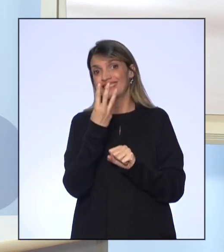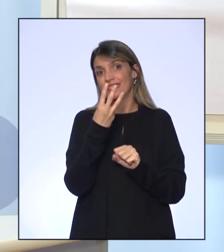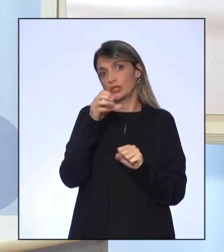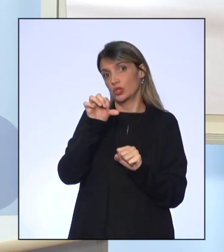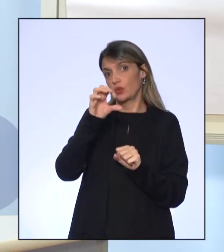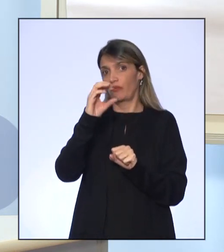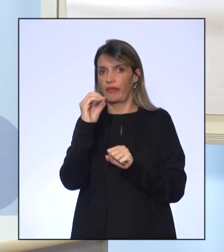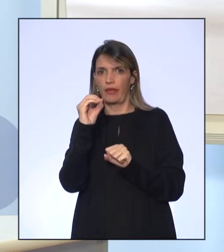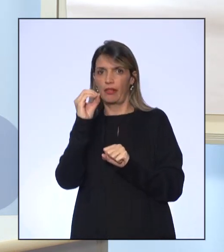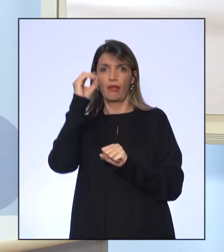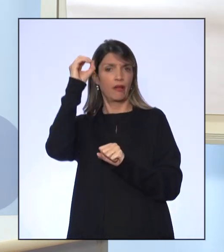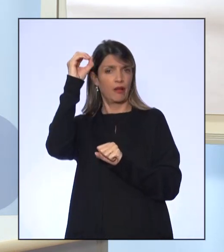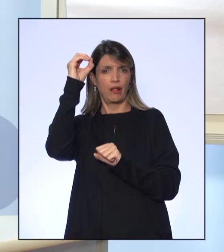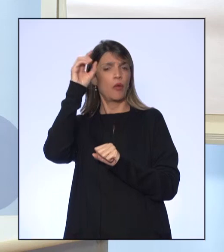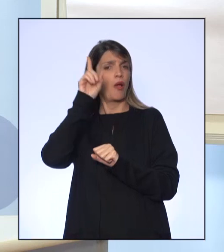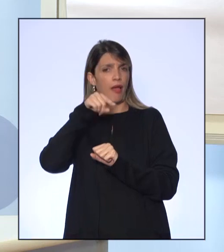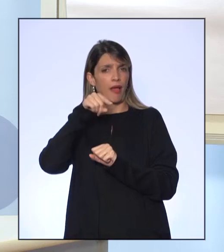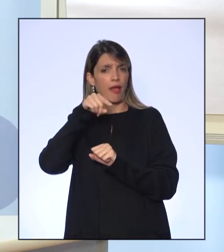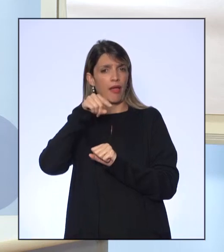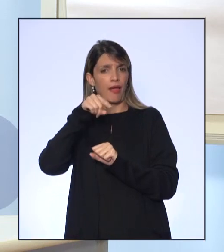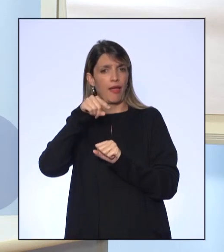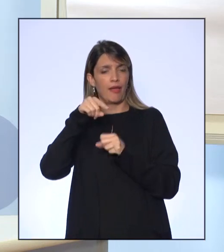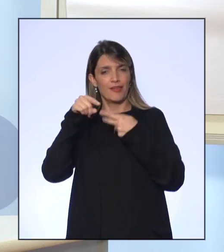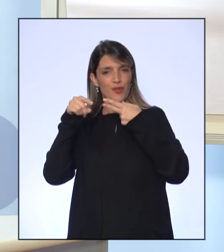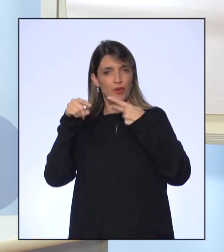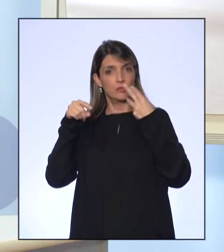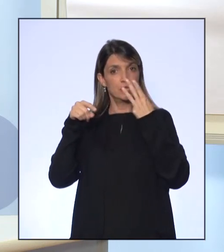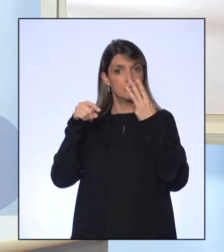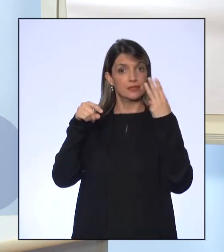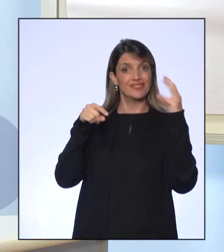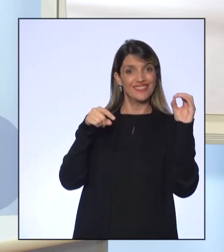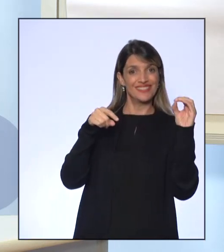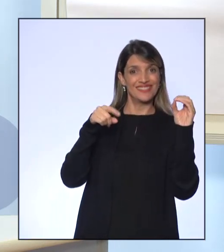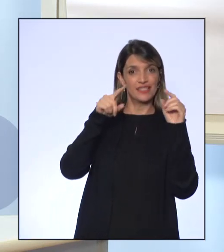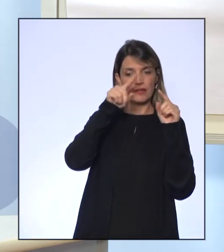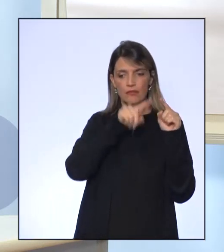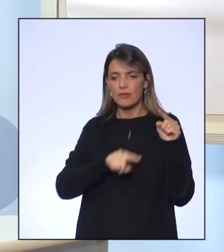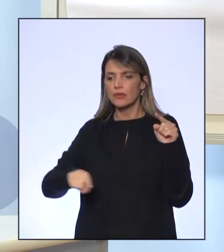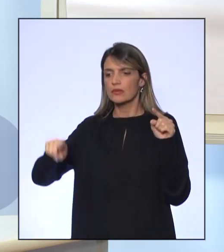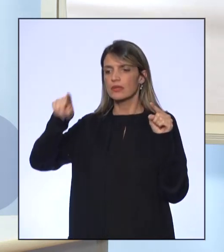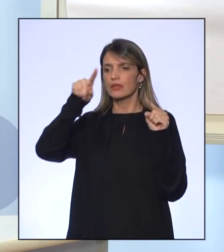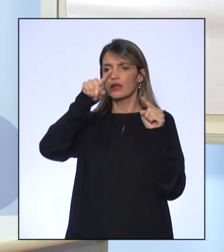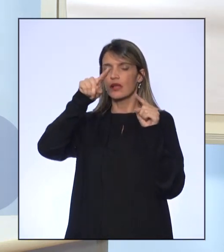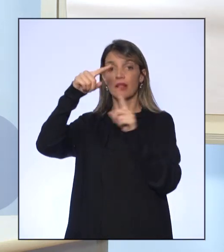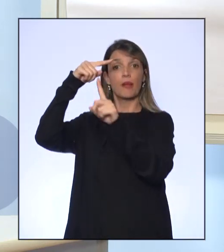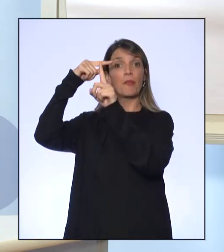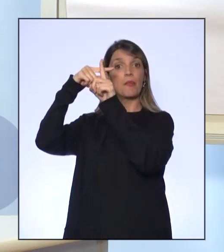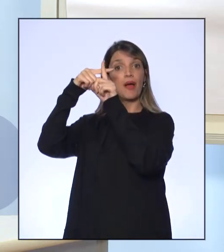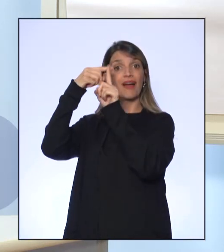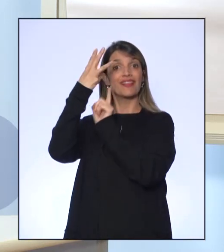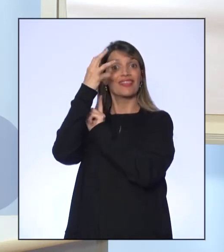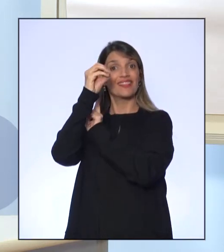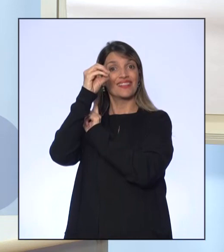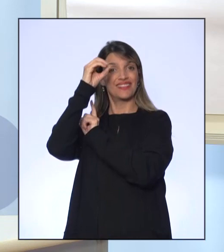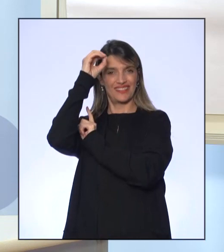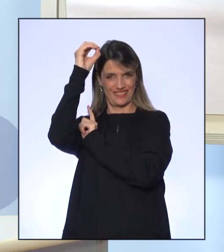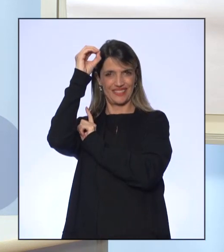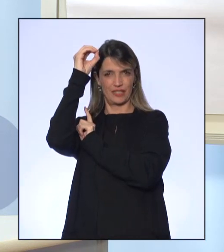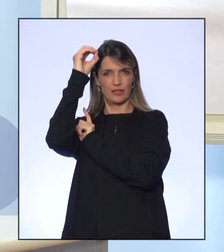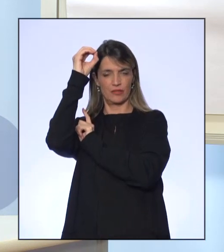390° por exemplo ao correspondente do 330 é uma volta inteira mais 30 graus nós vamos fazer